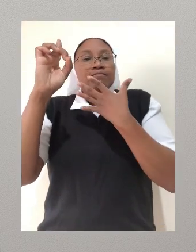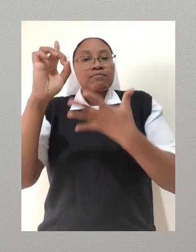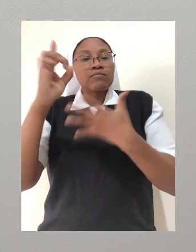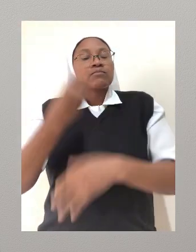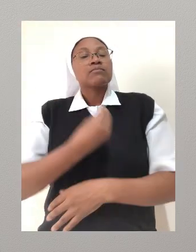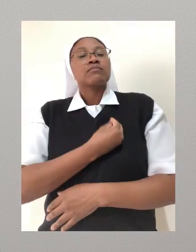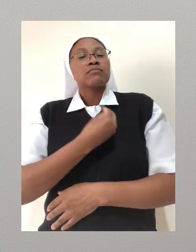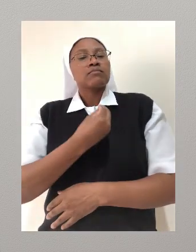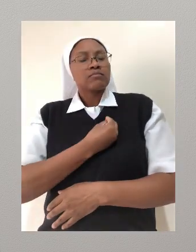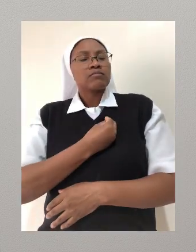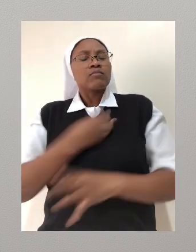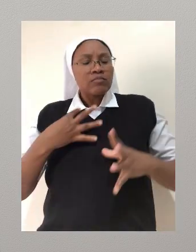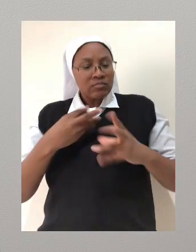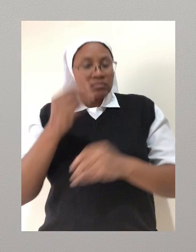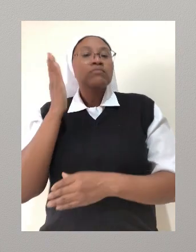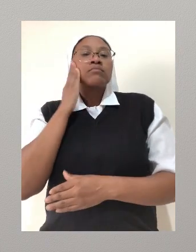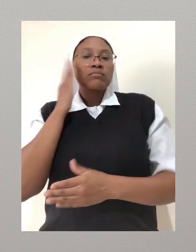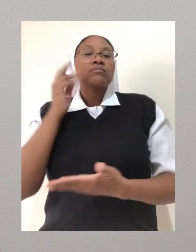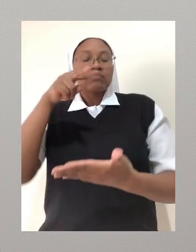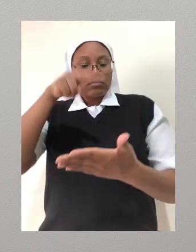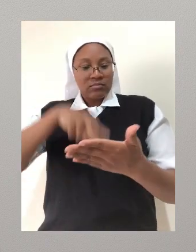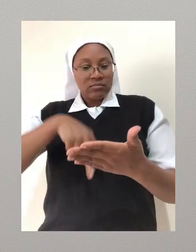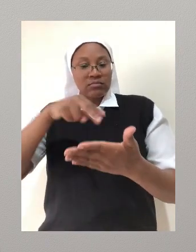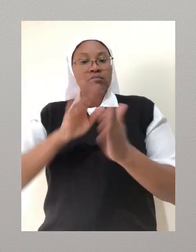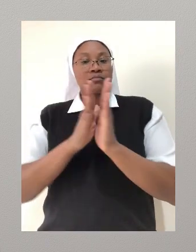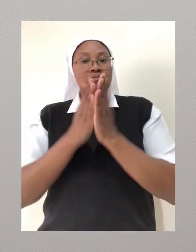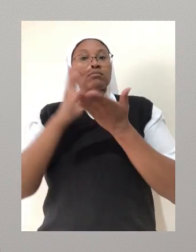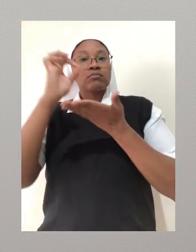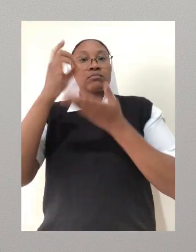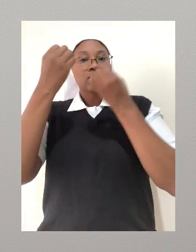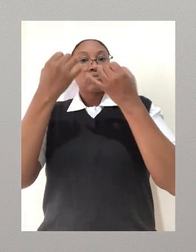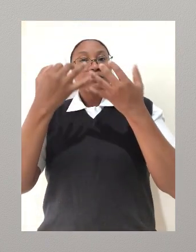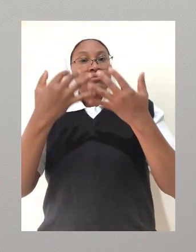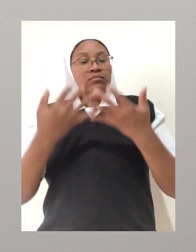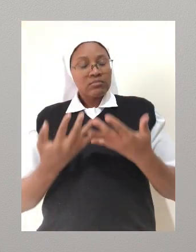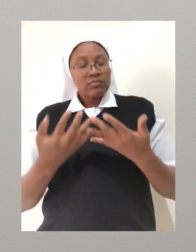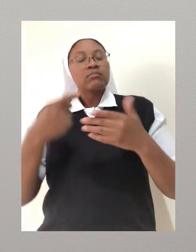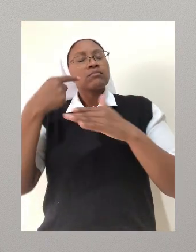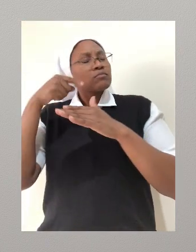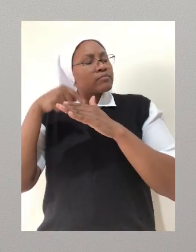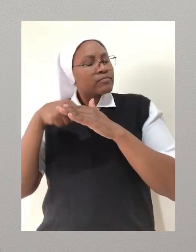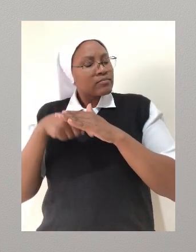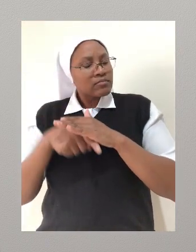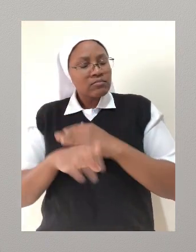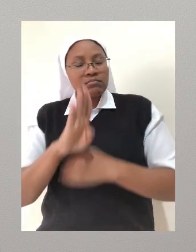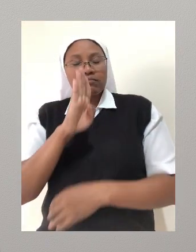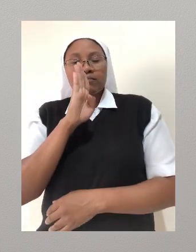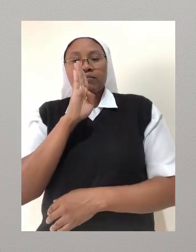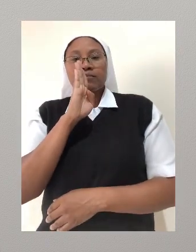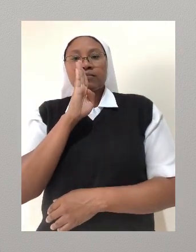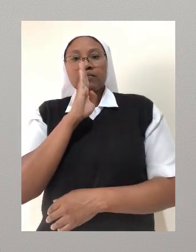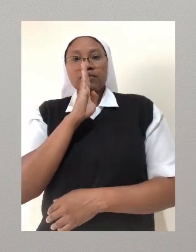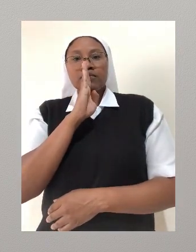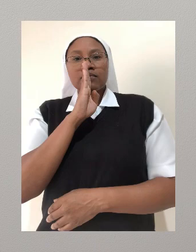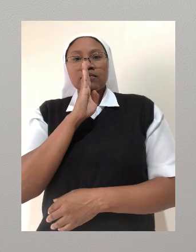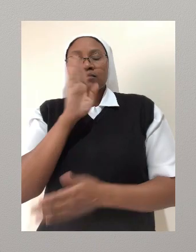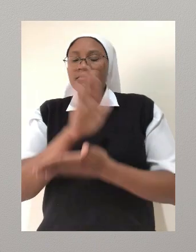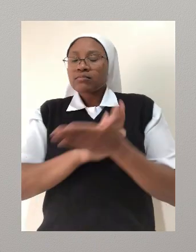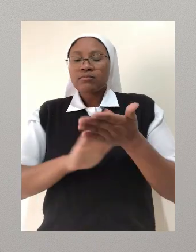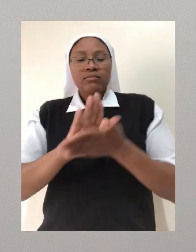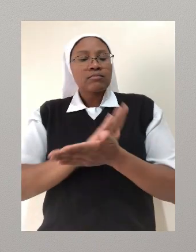que viveu tudo que sabemos pela leitura dos textos bíblicos com profundidade e silêncio